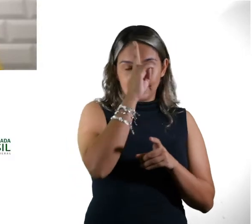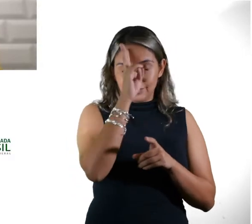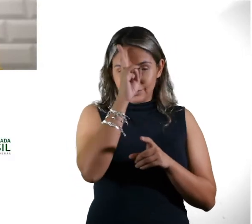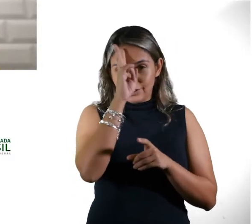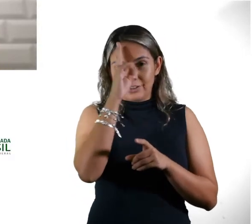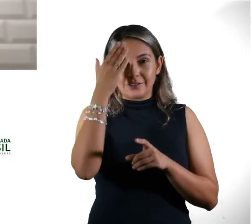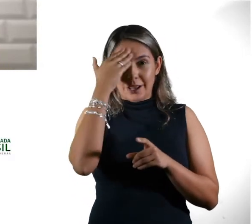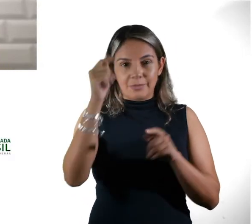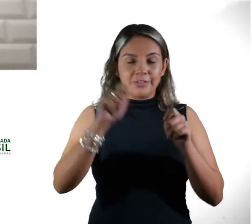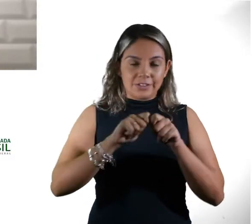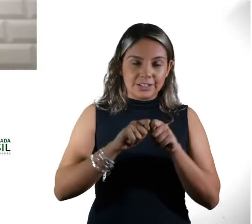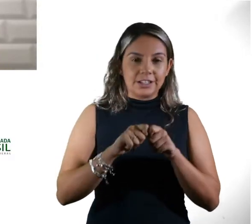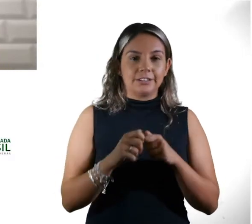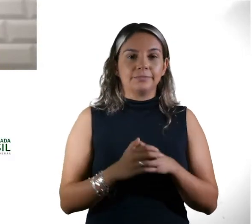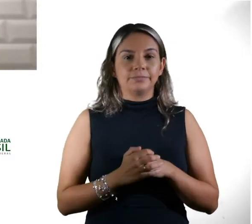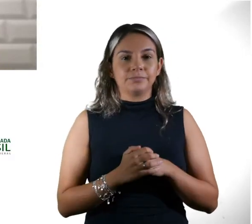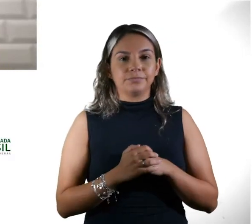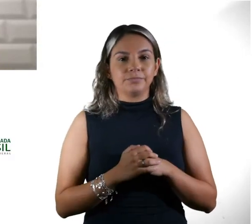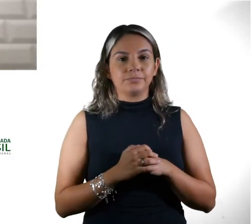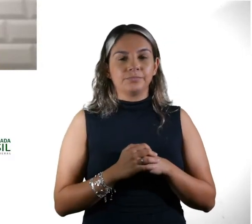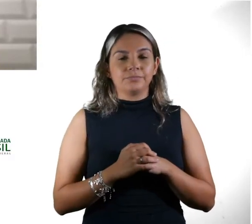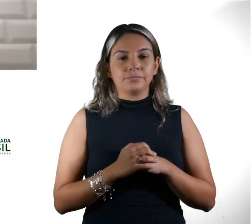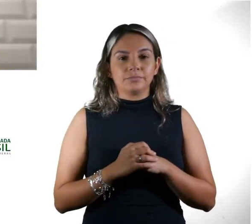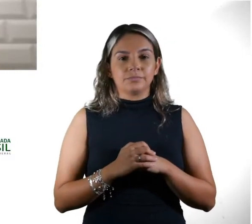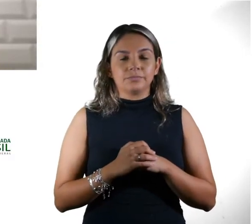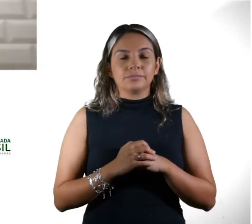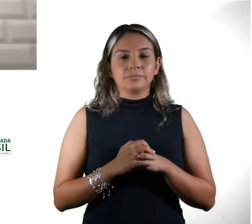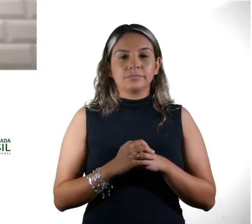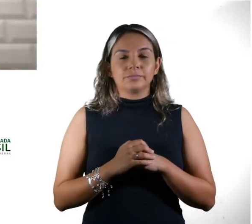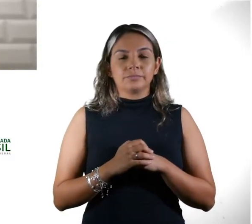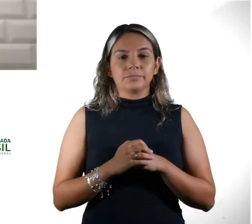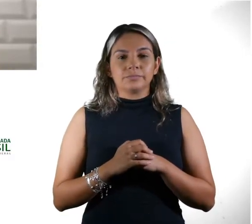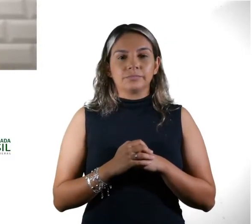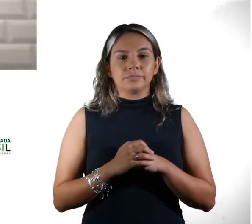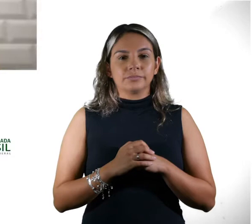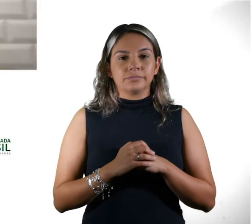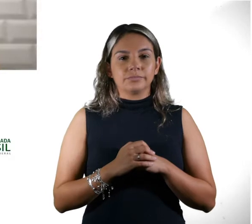que eles sabem fazer. Ou seja,